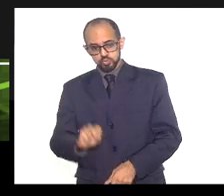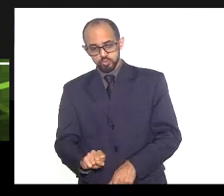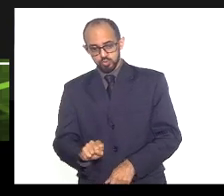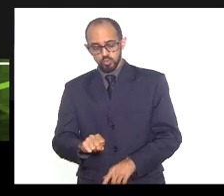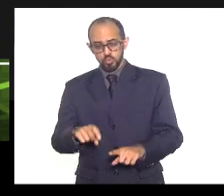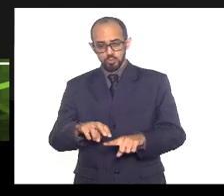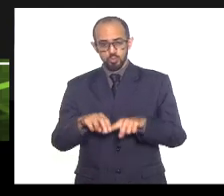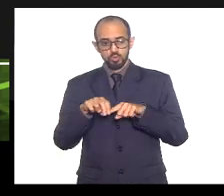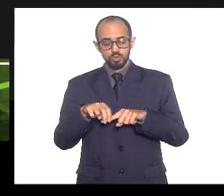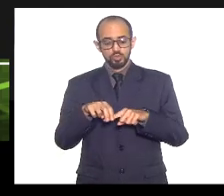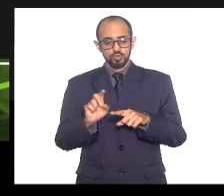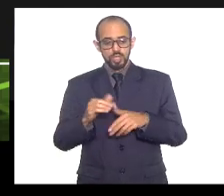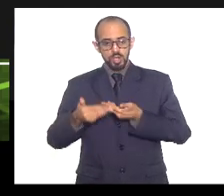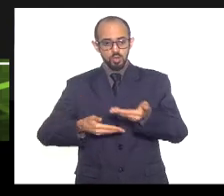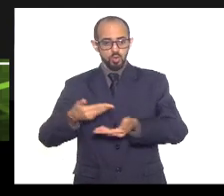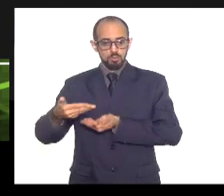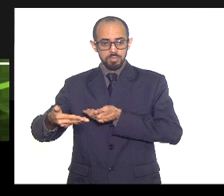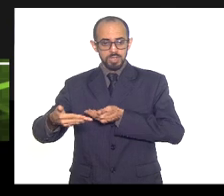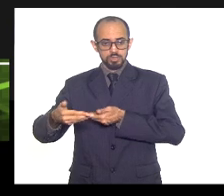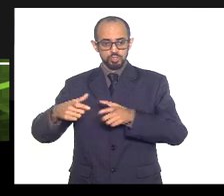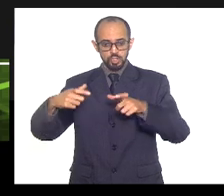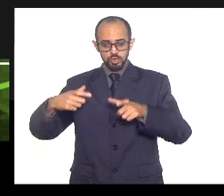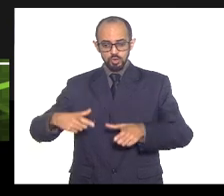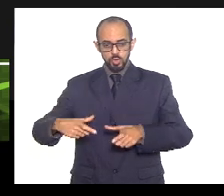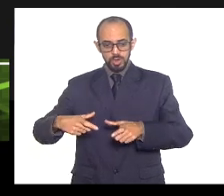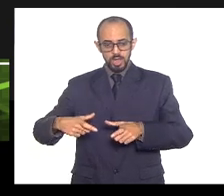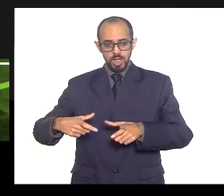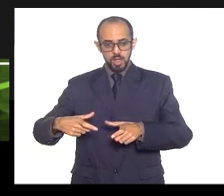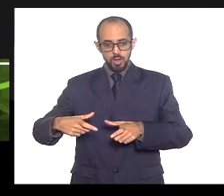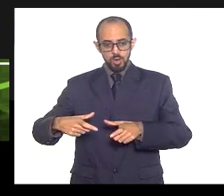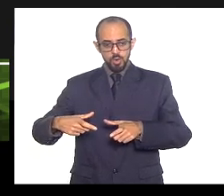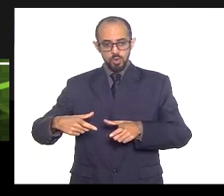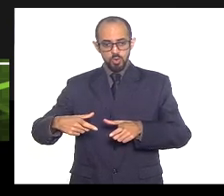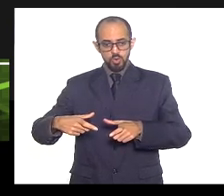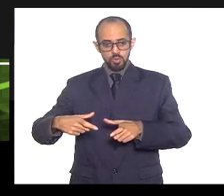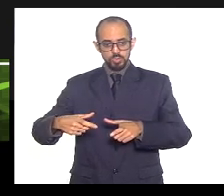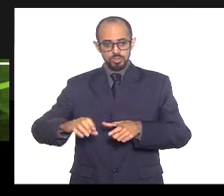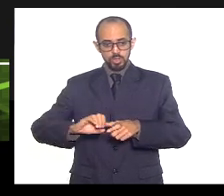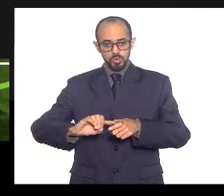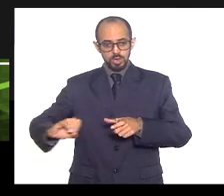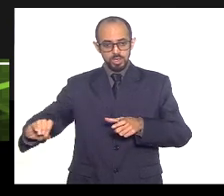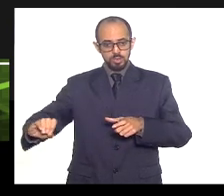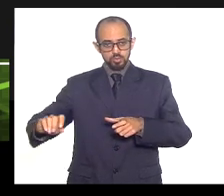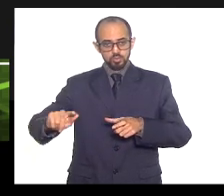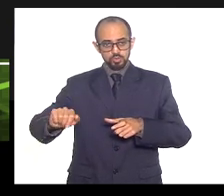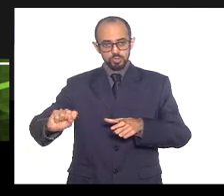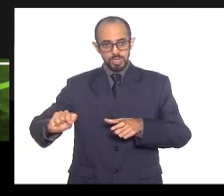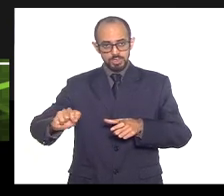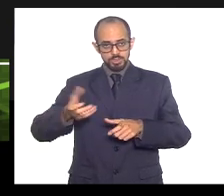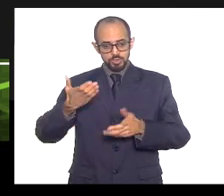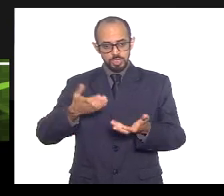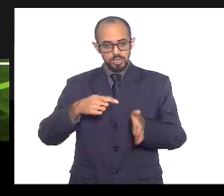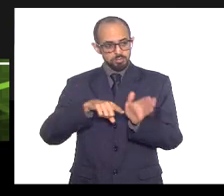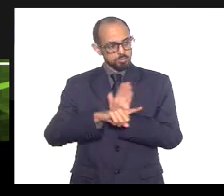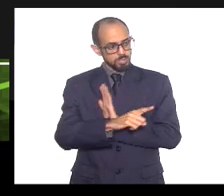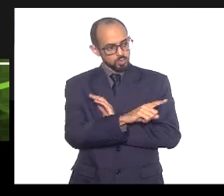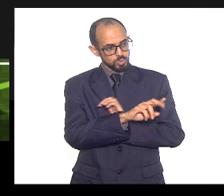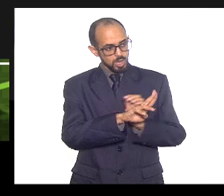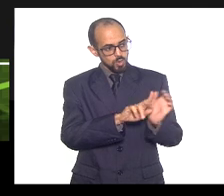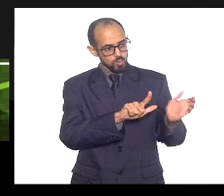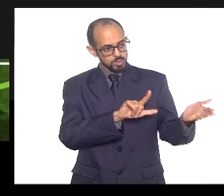compartilha instalações de escoamento de gás, né? Eu queria perguntar para você,